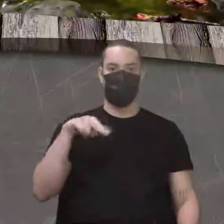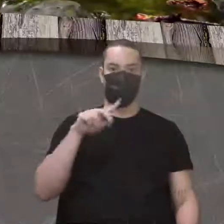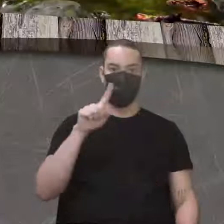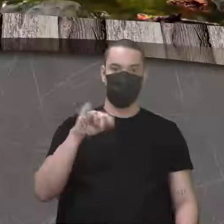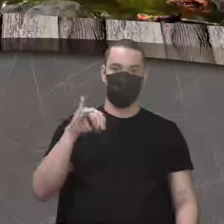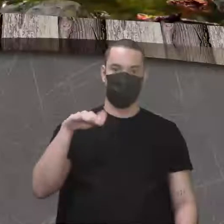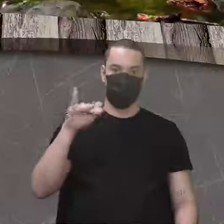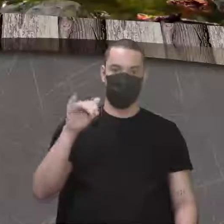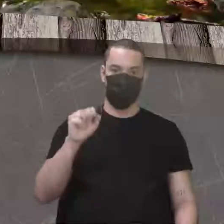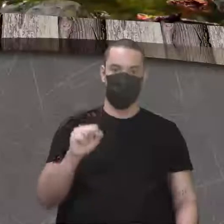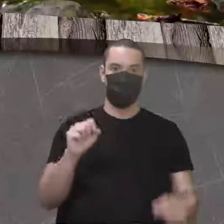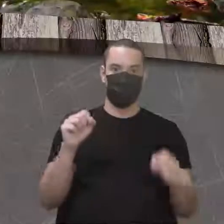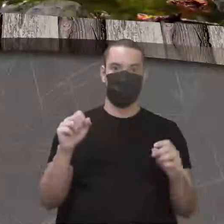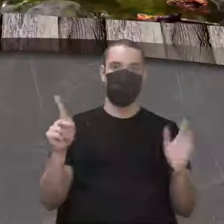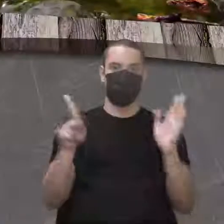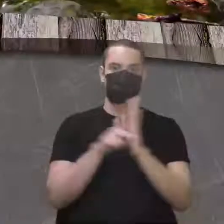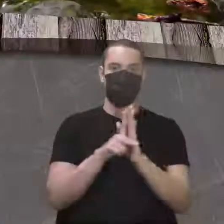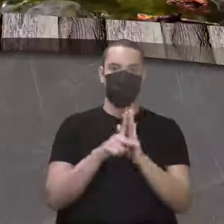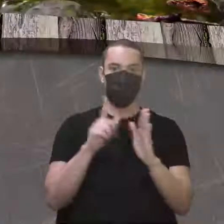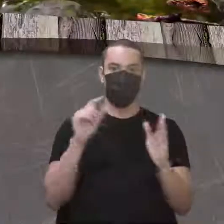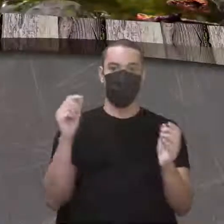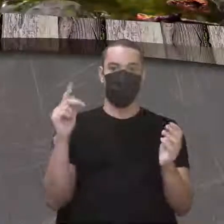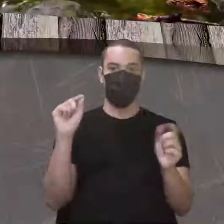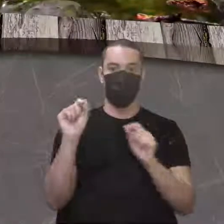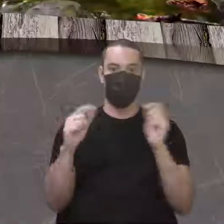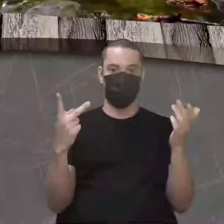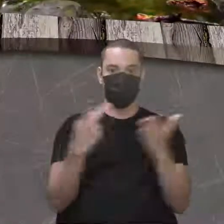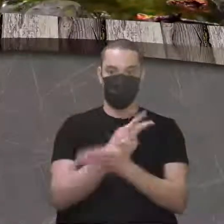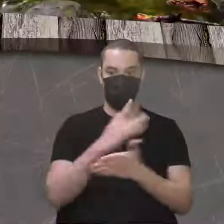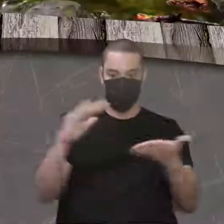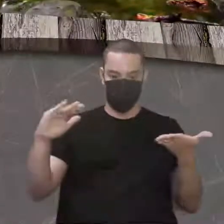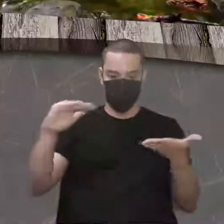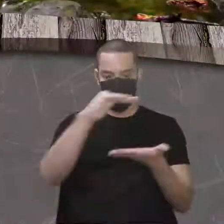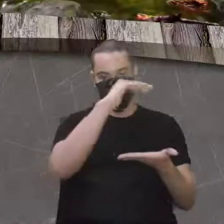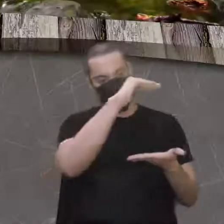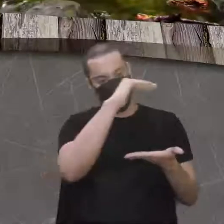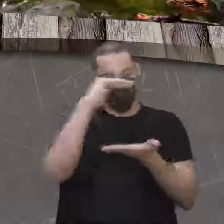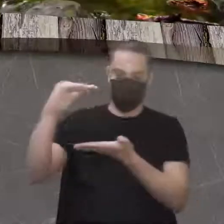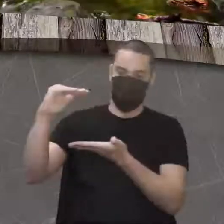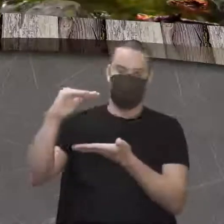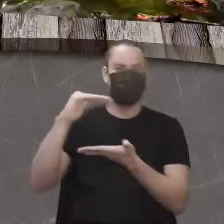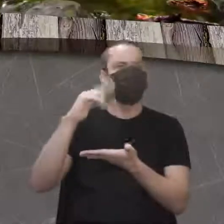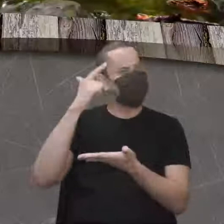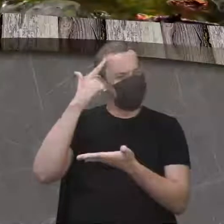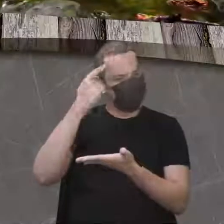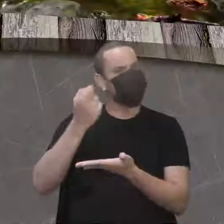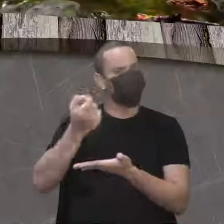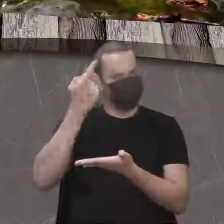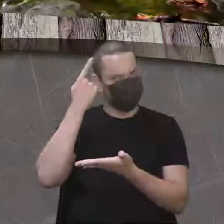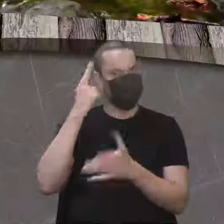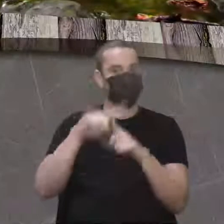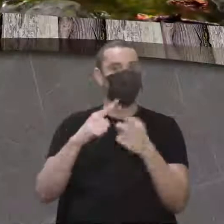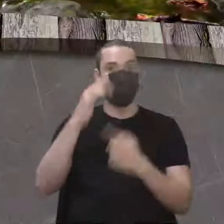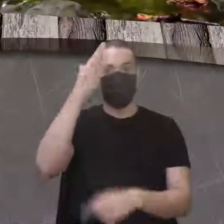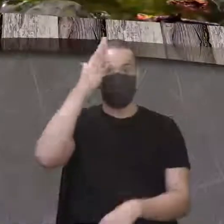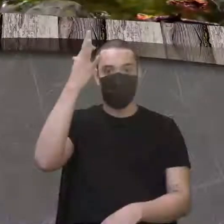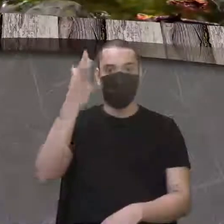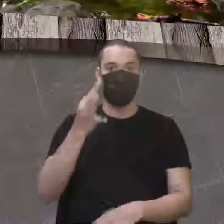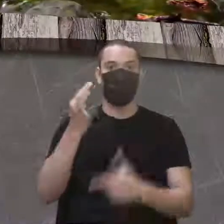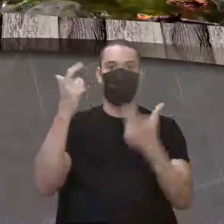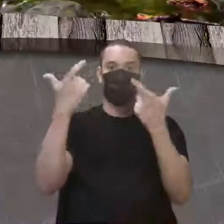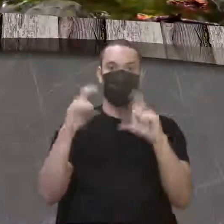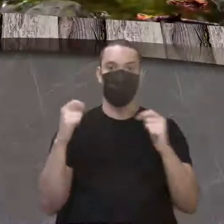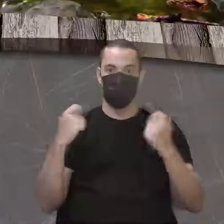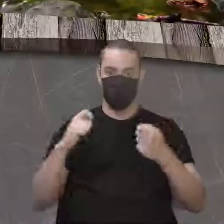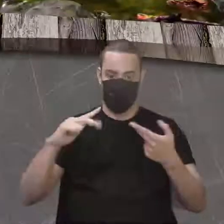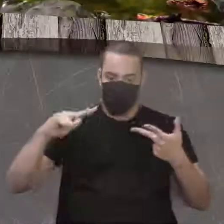de enzimas de restrição. Elas entendem, cara, é um negócio muito louco, né? Mas elas entendem exatamente onde elas